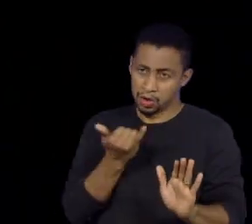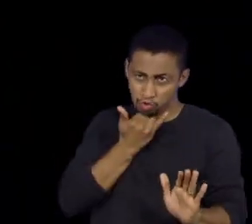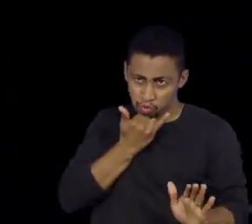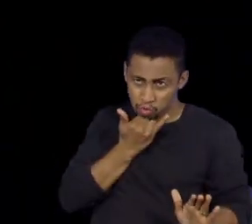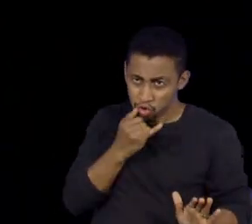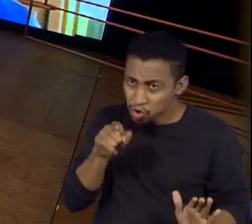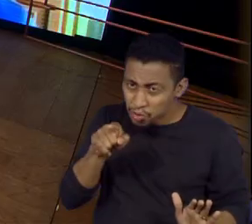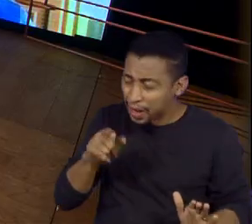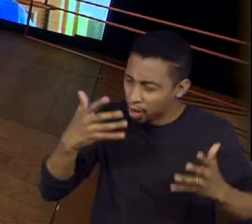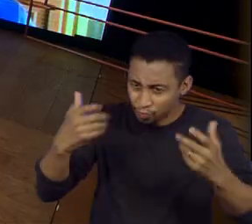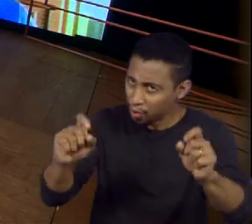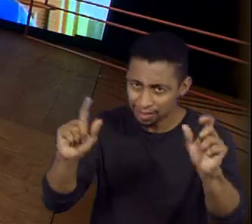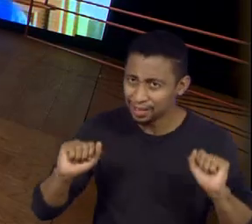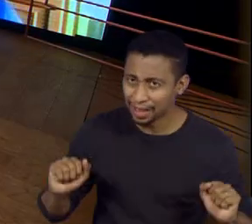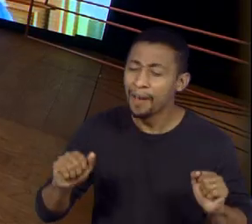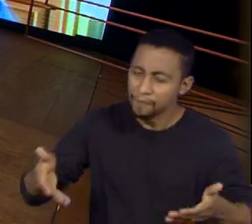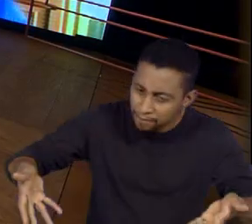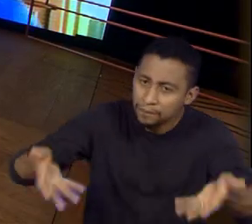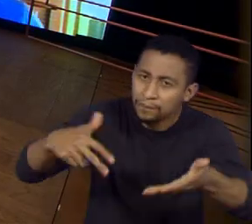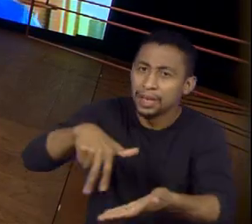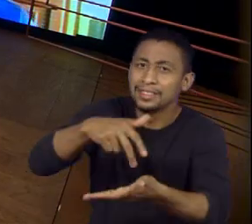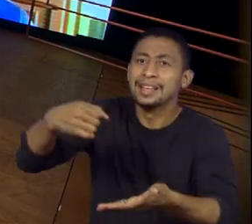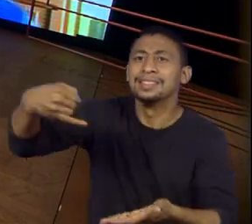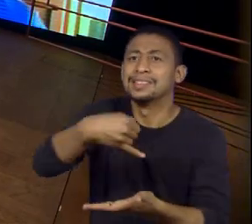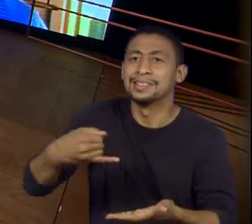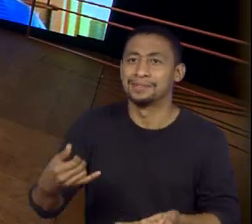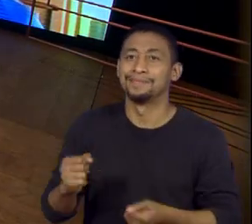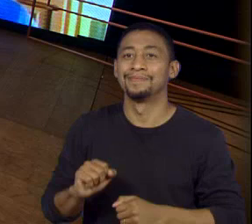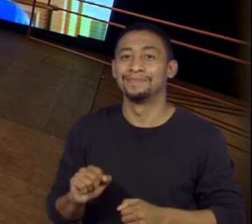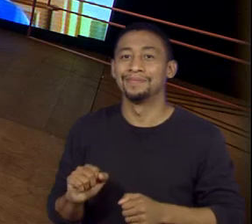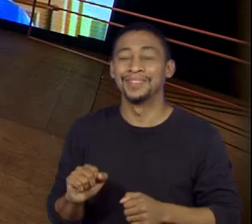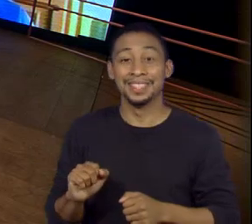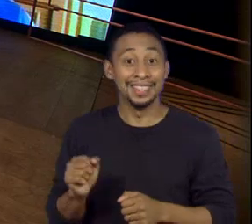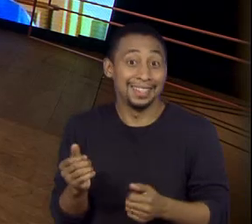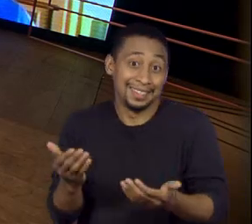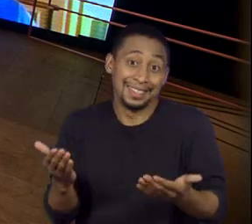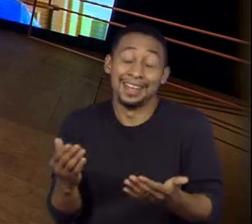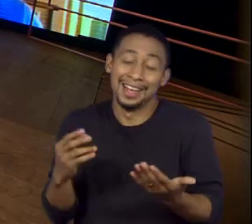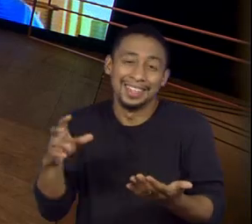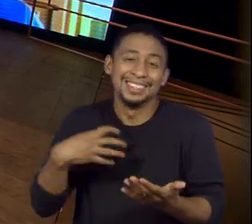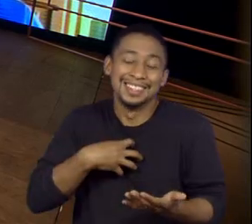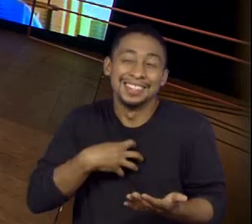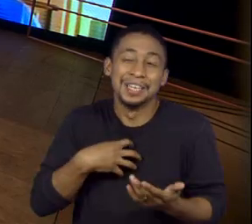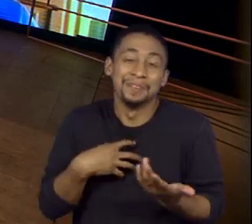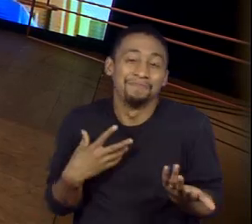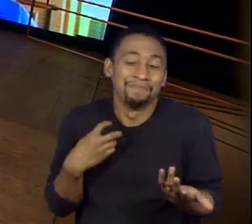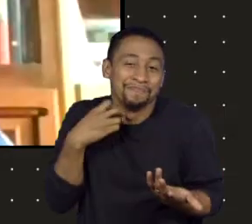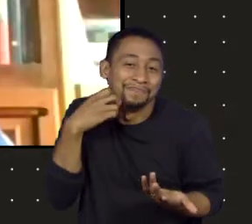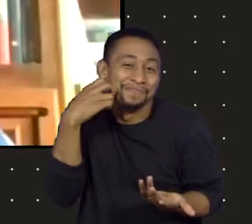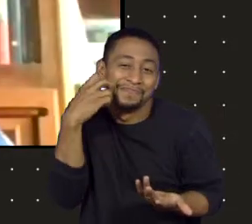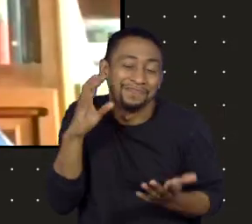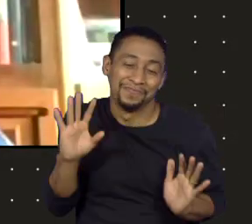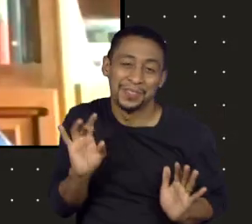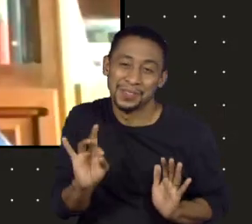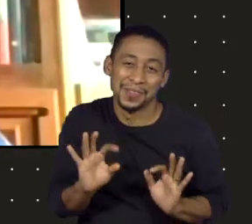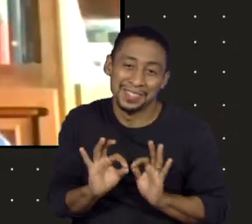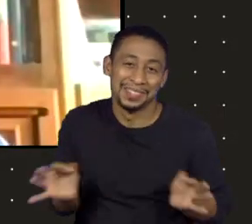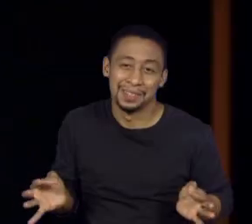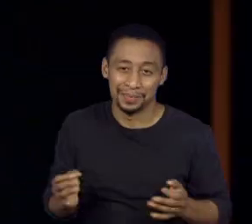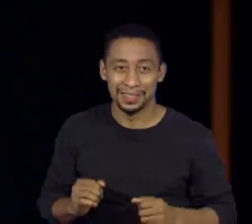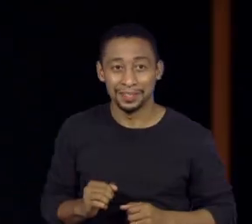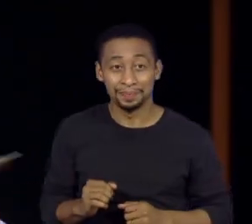Muito bom. Agora eu não abro mão. E era tudo, era a timidez dele, não era nada